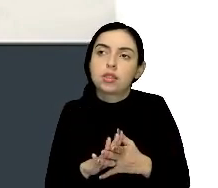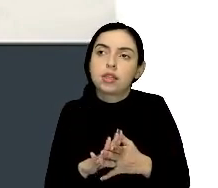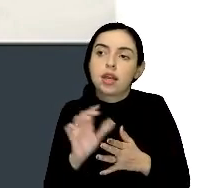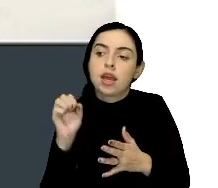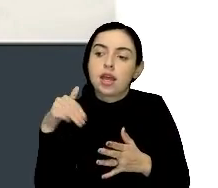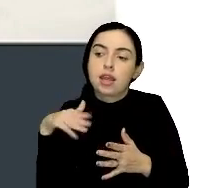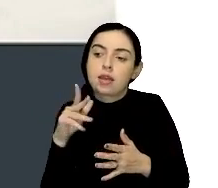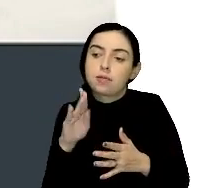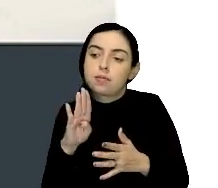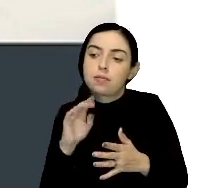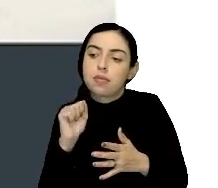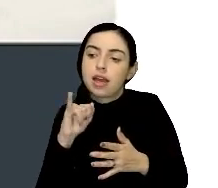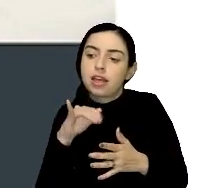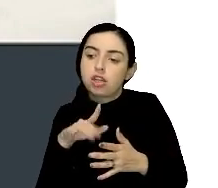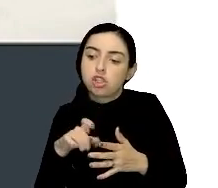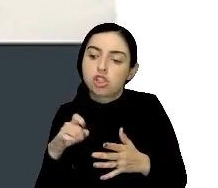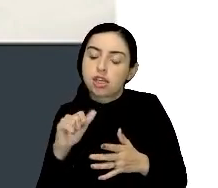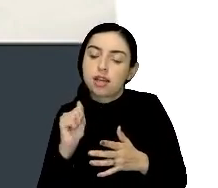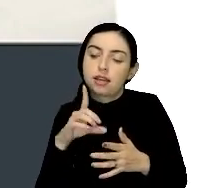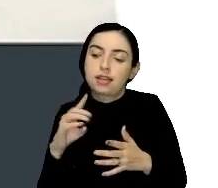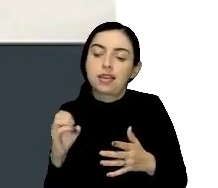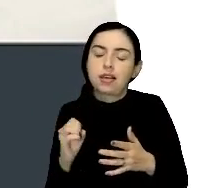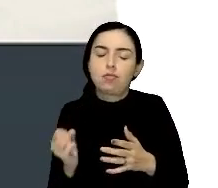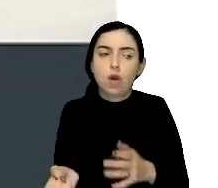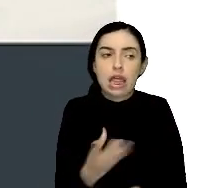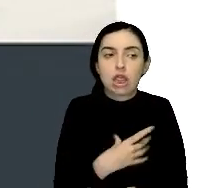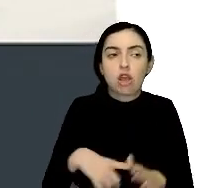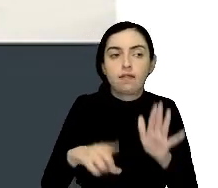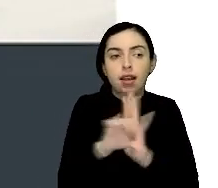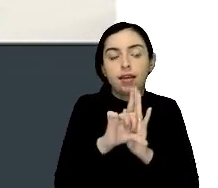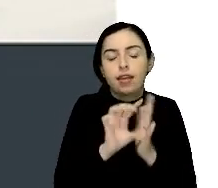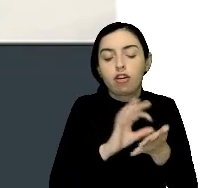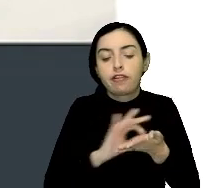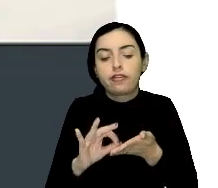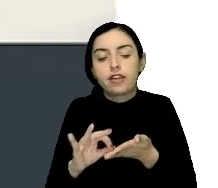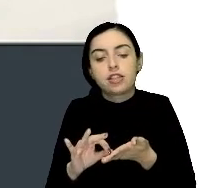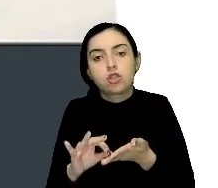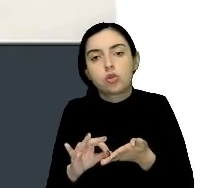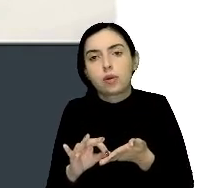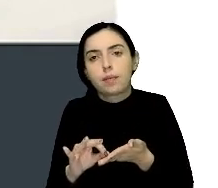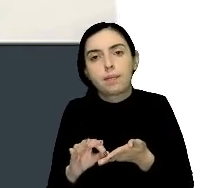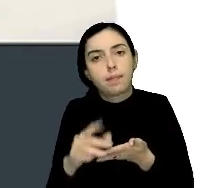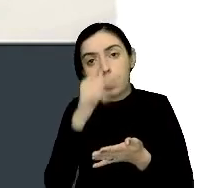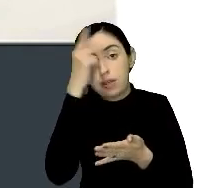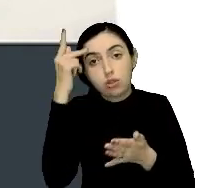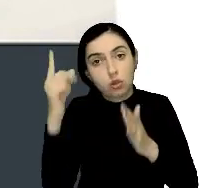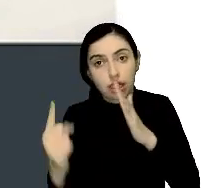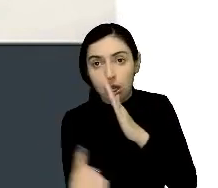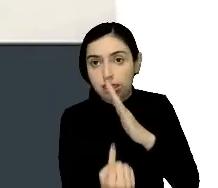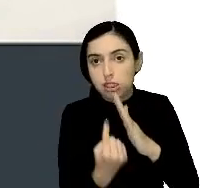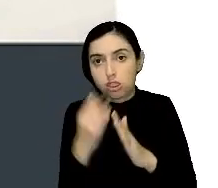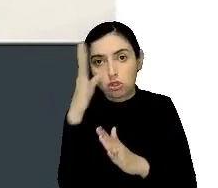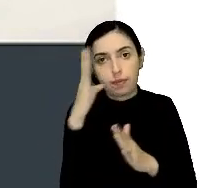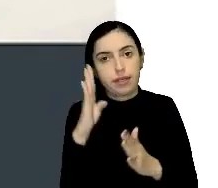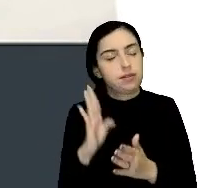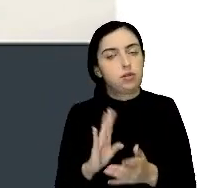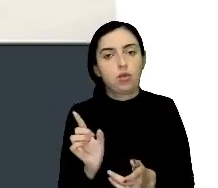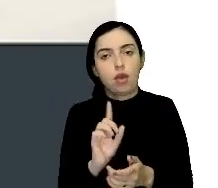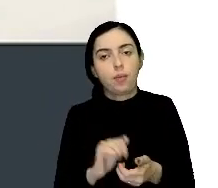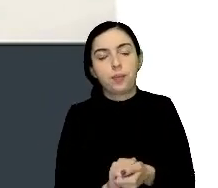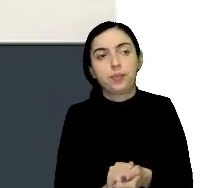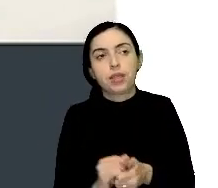Com a nova lei, o visto é dado para quem não chegou no Brasil ainda. Depois que ele chega no Brasil,